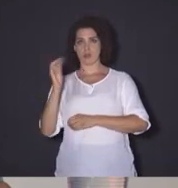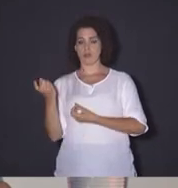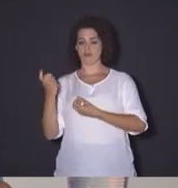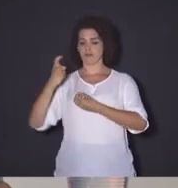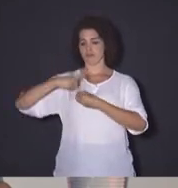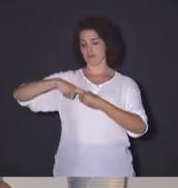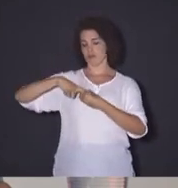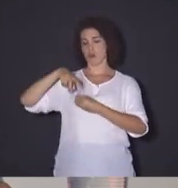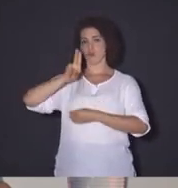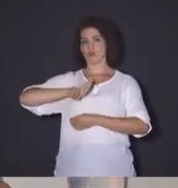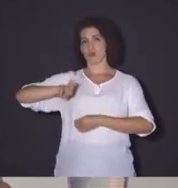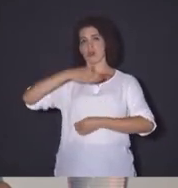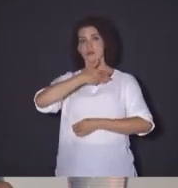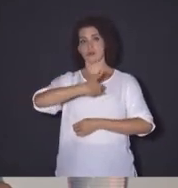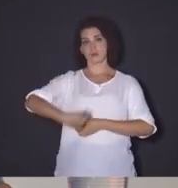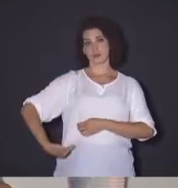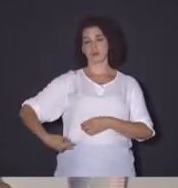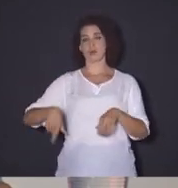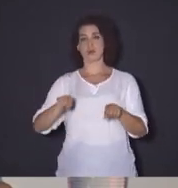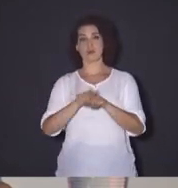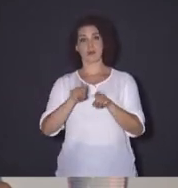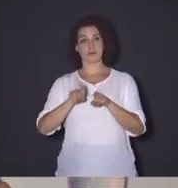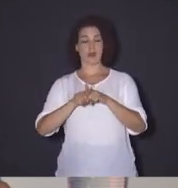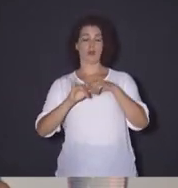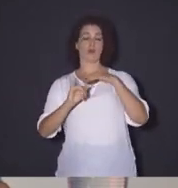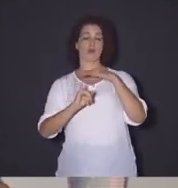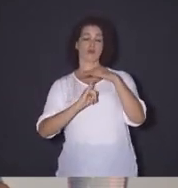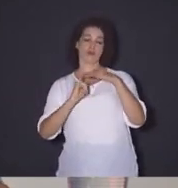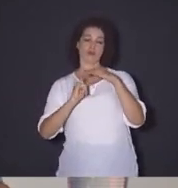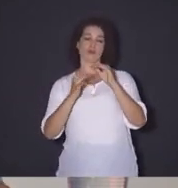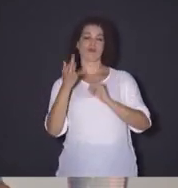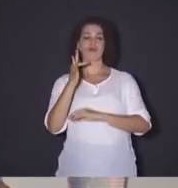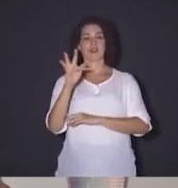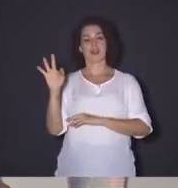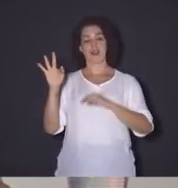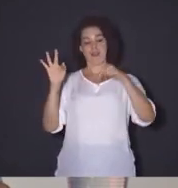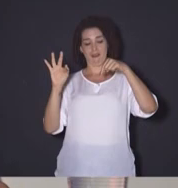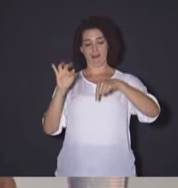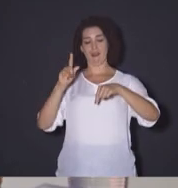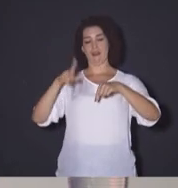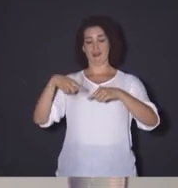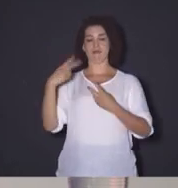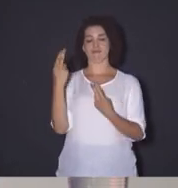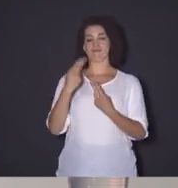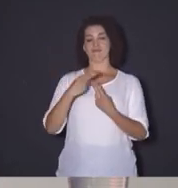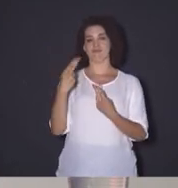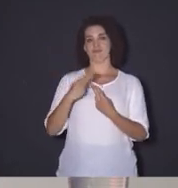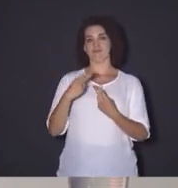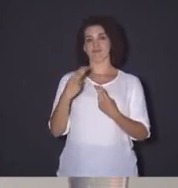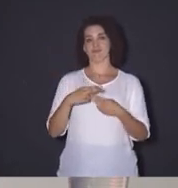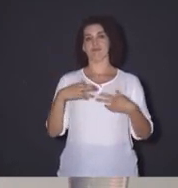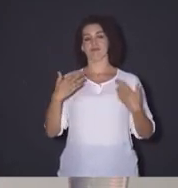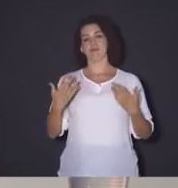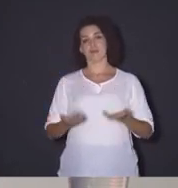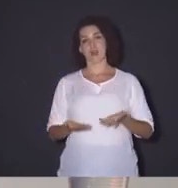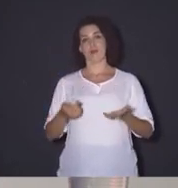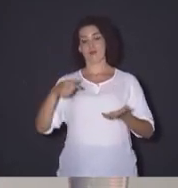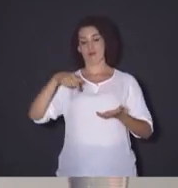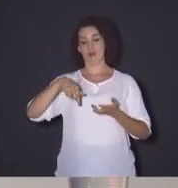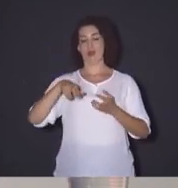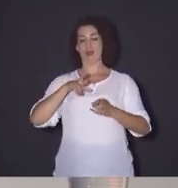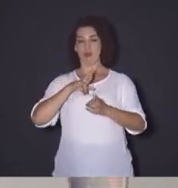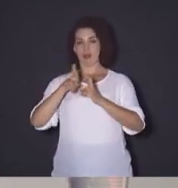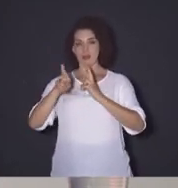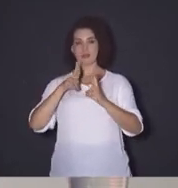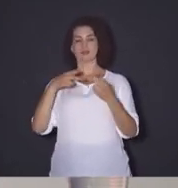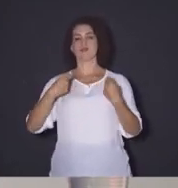as universidades públicas e também com os institutos federais estamos aqui em um estudo federal next então é nesta relação que